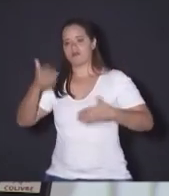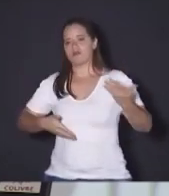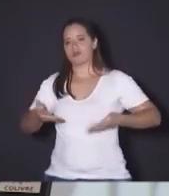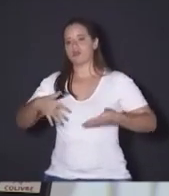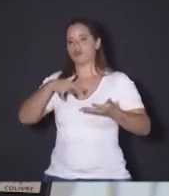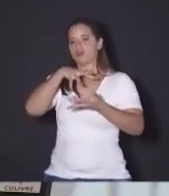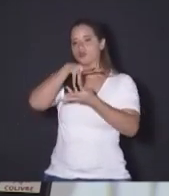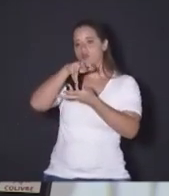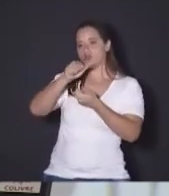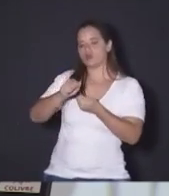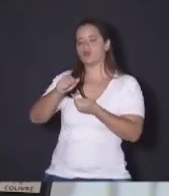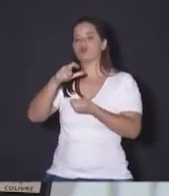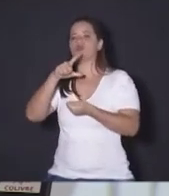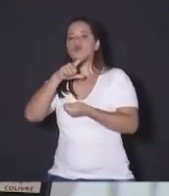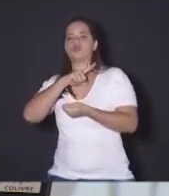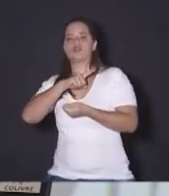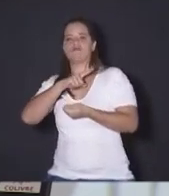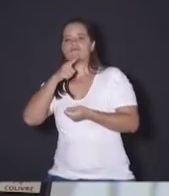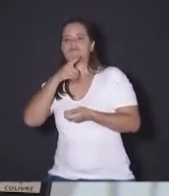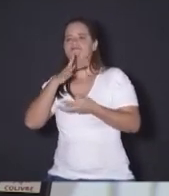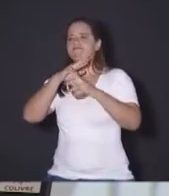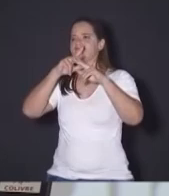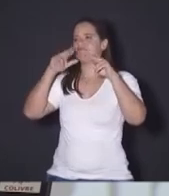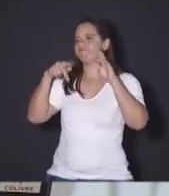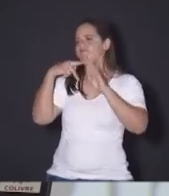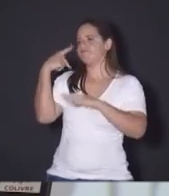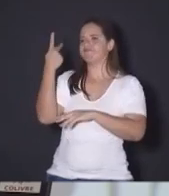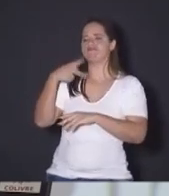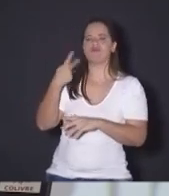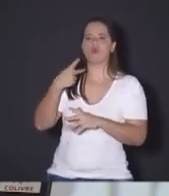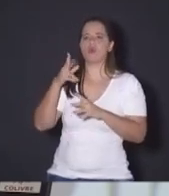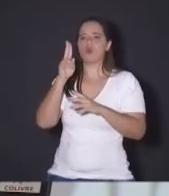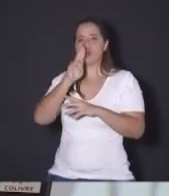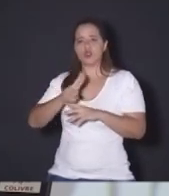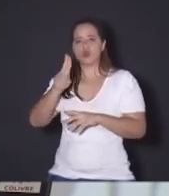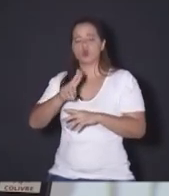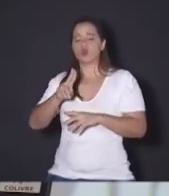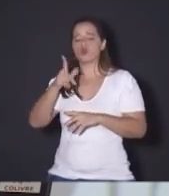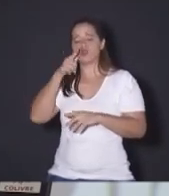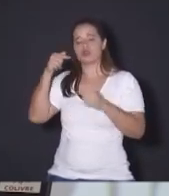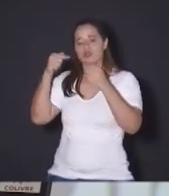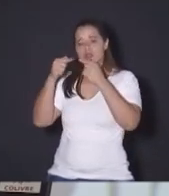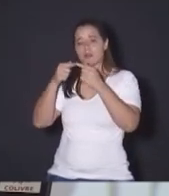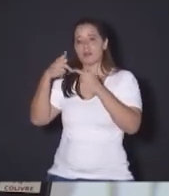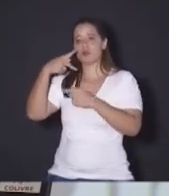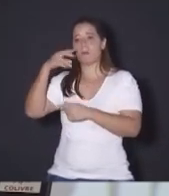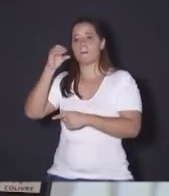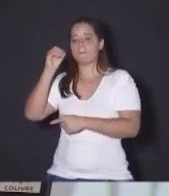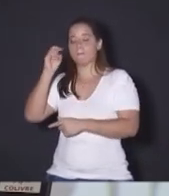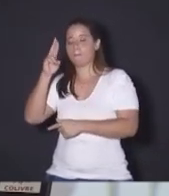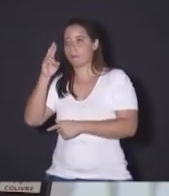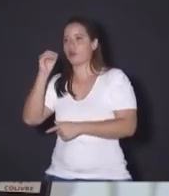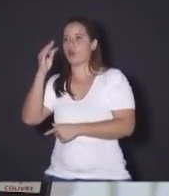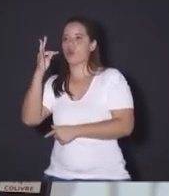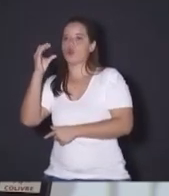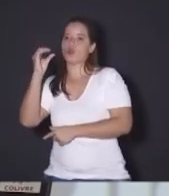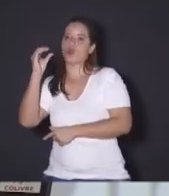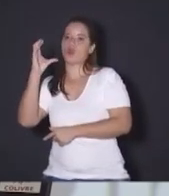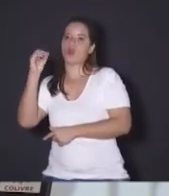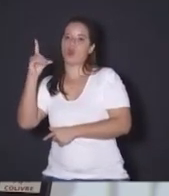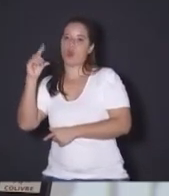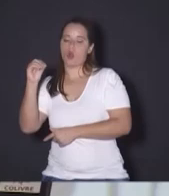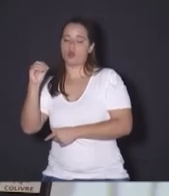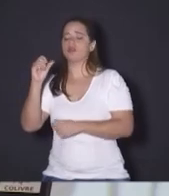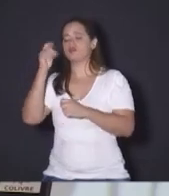mundo com diversas políticas diferentes que usam essa mesma nesse mesmo protocolo então as pessoas podem interagir